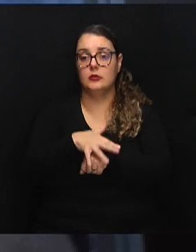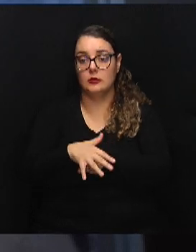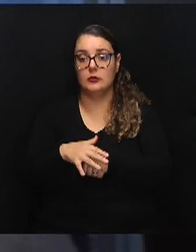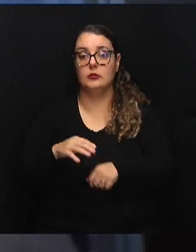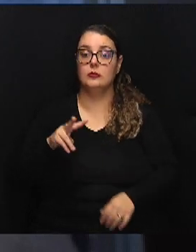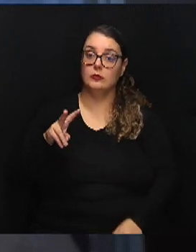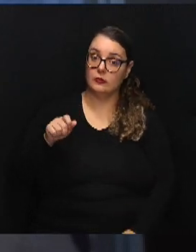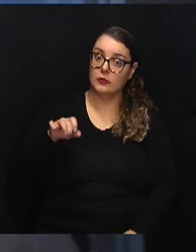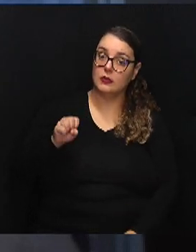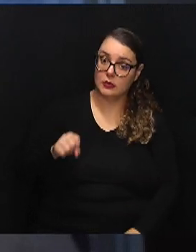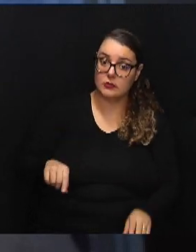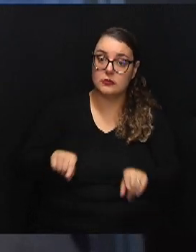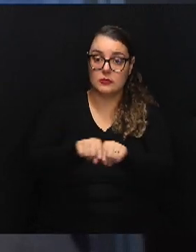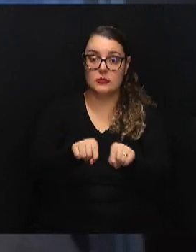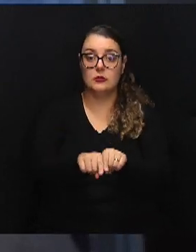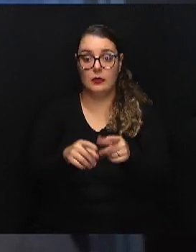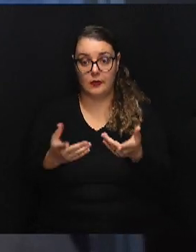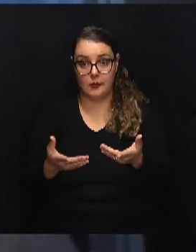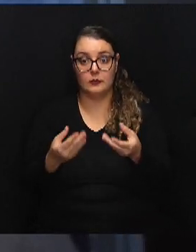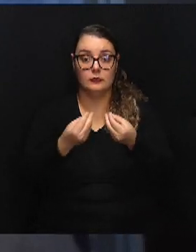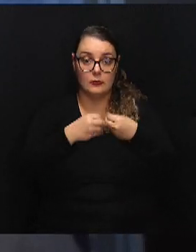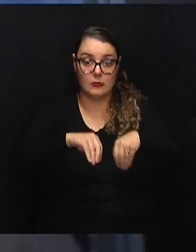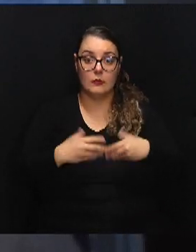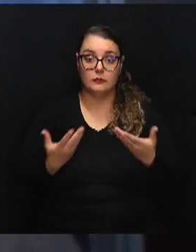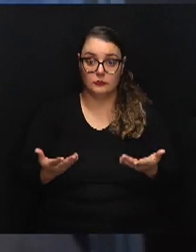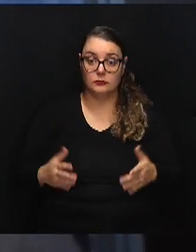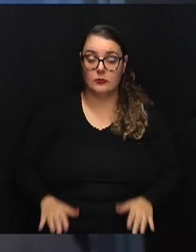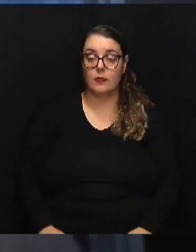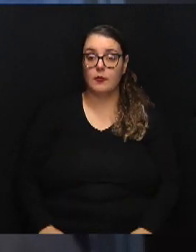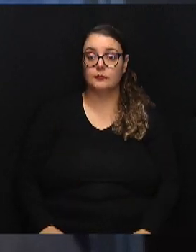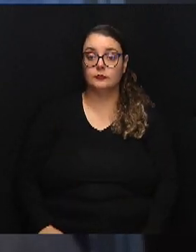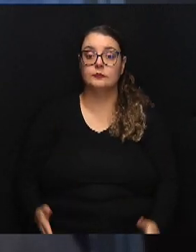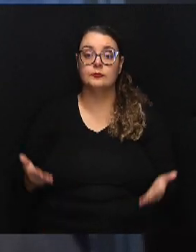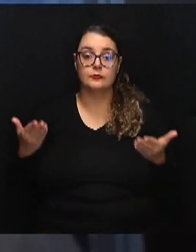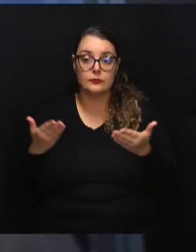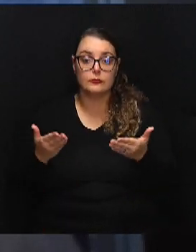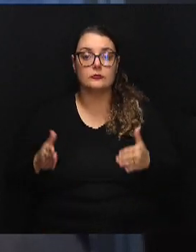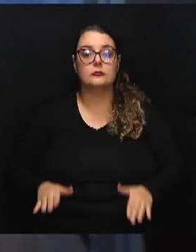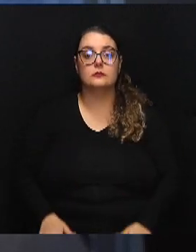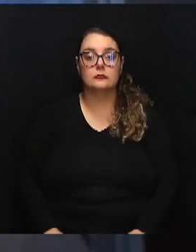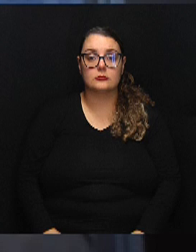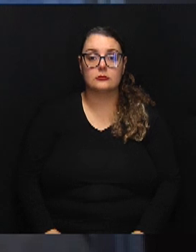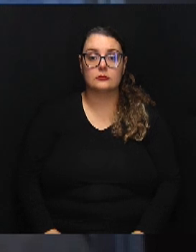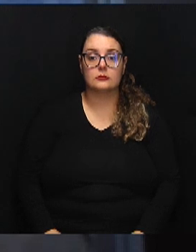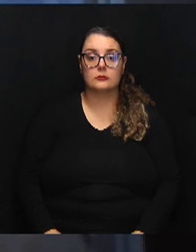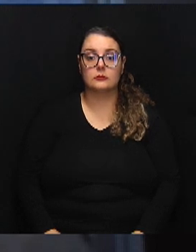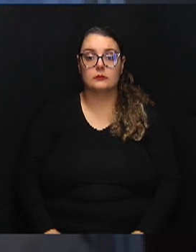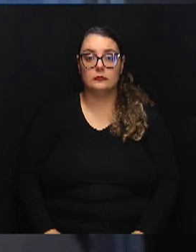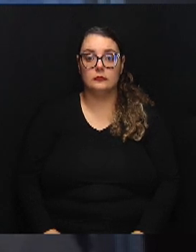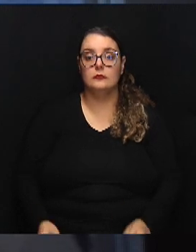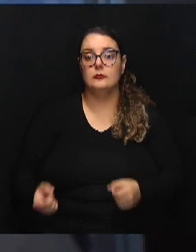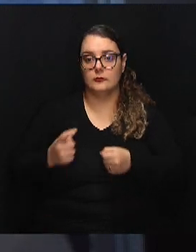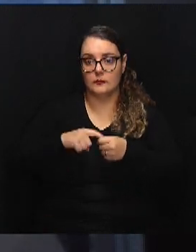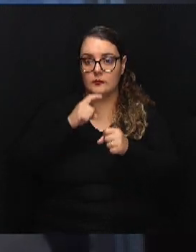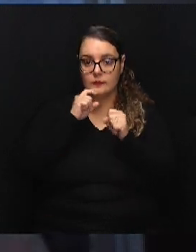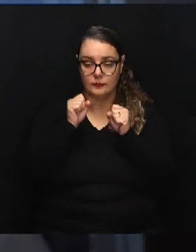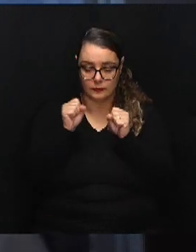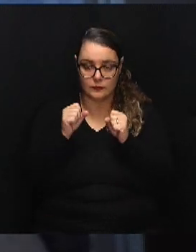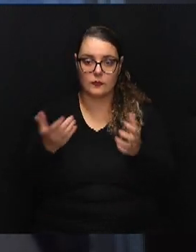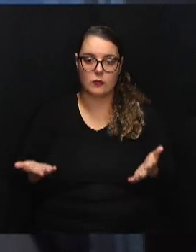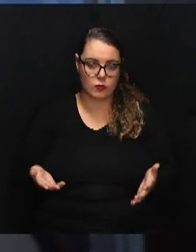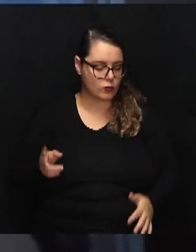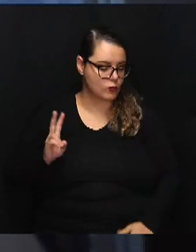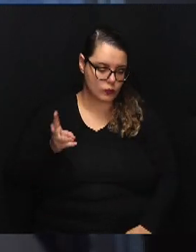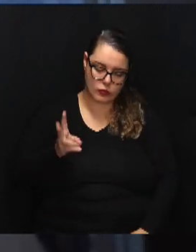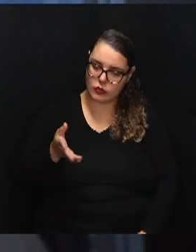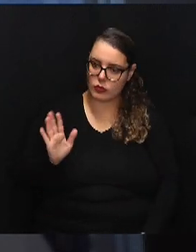vasos, também ela é prejudicial. Agora, só retomando a questão do inverno, né? E isso é para sempre.